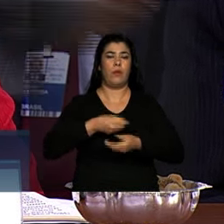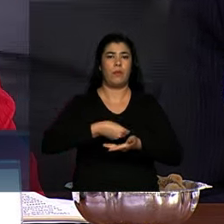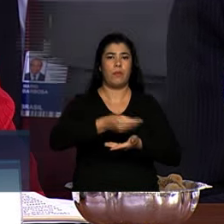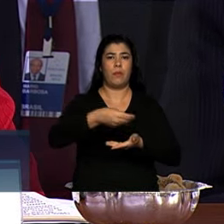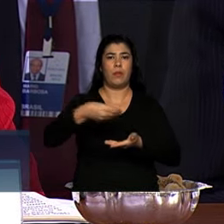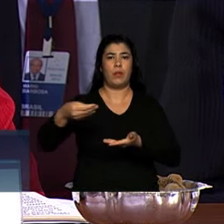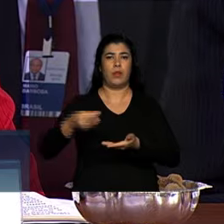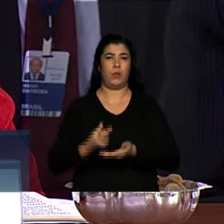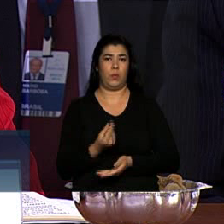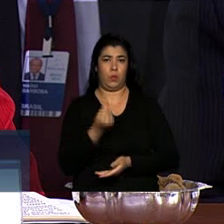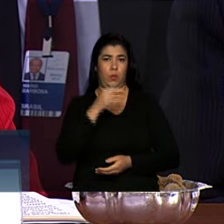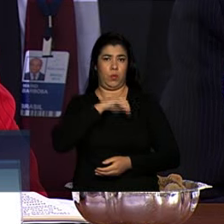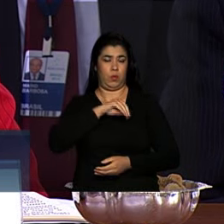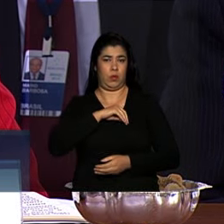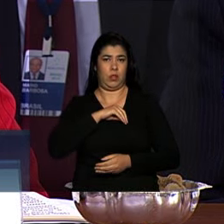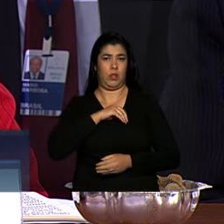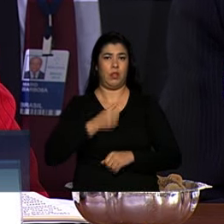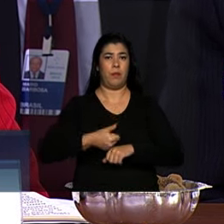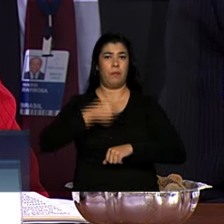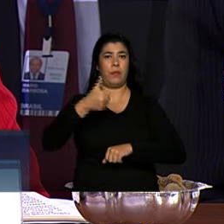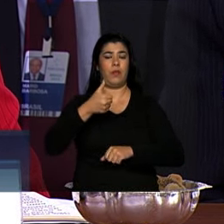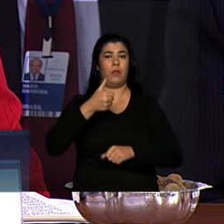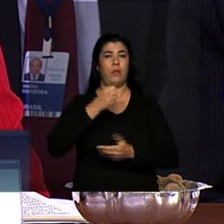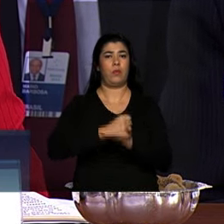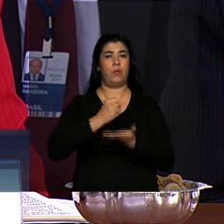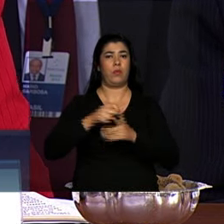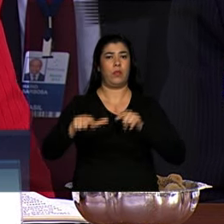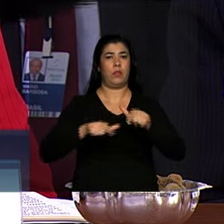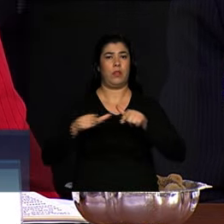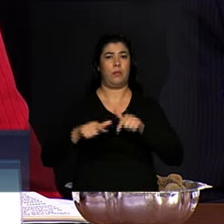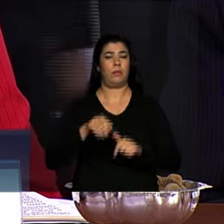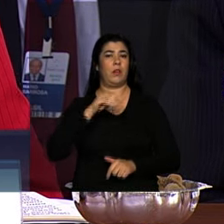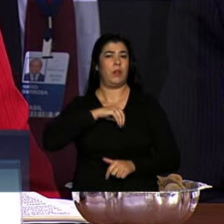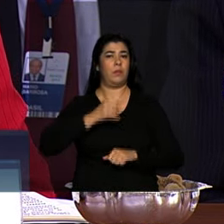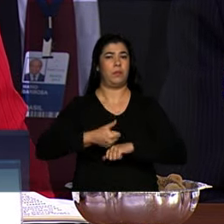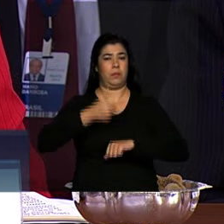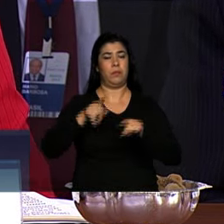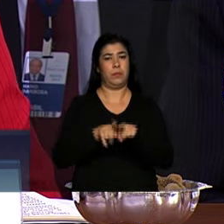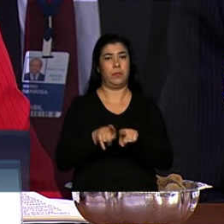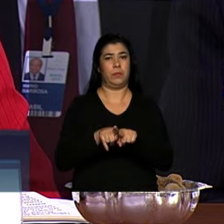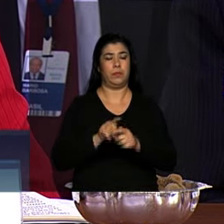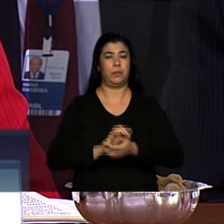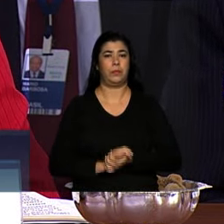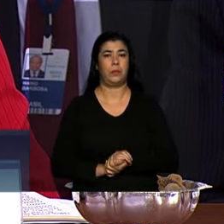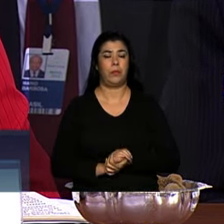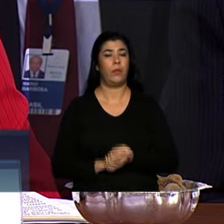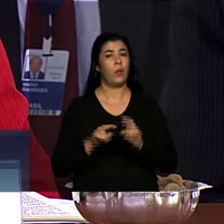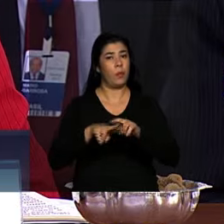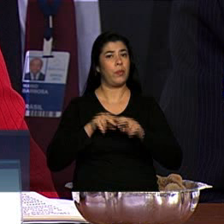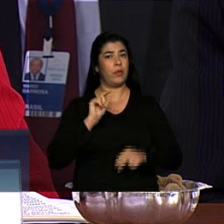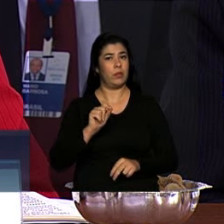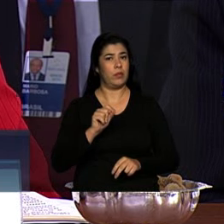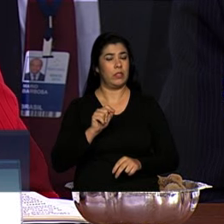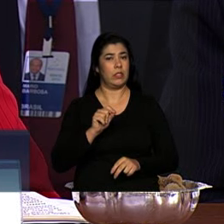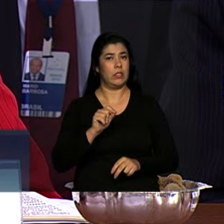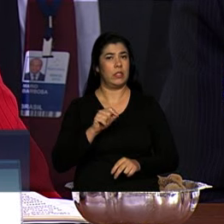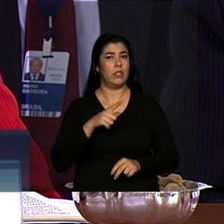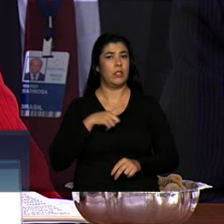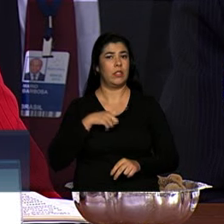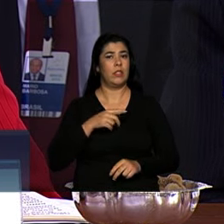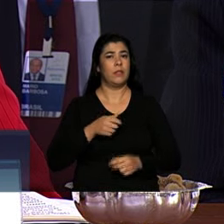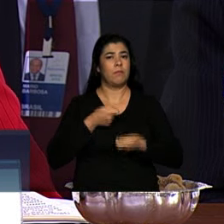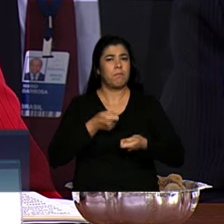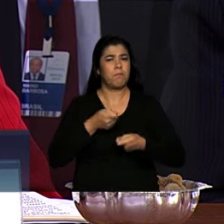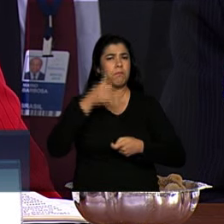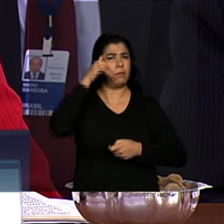na promoção do emprego e dos ganhos salariais. Com isso, logramos evitar que os